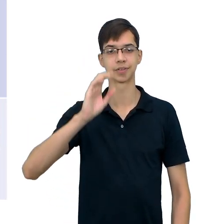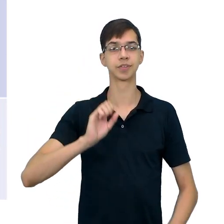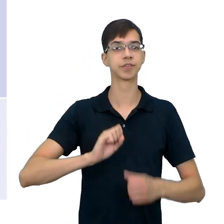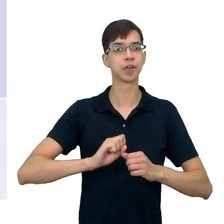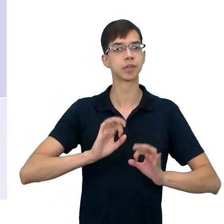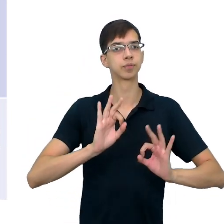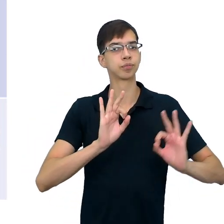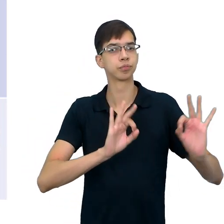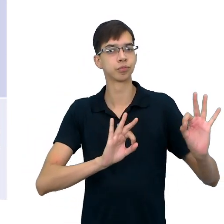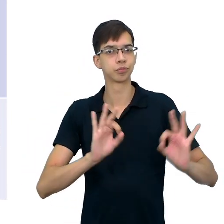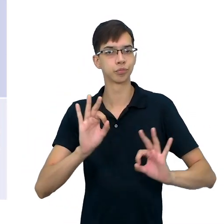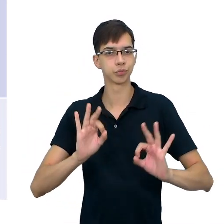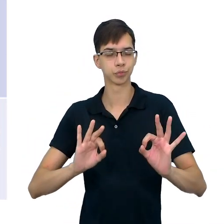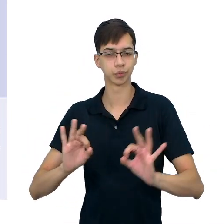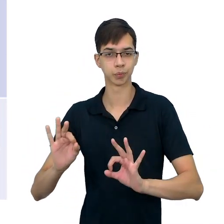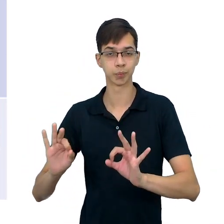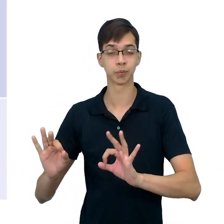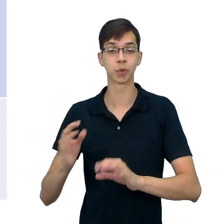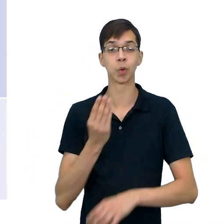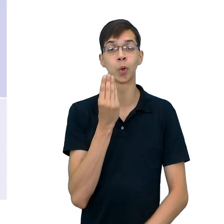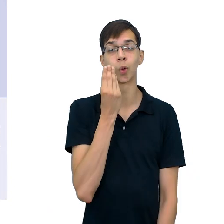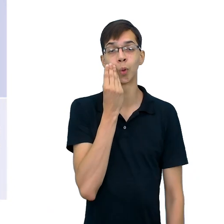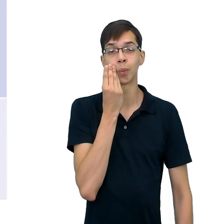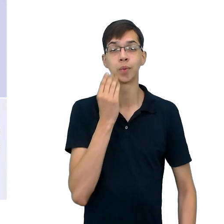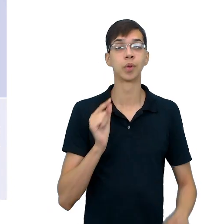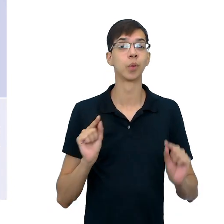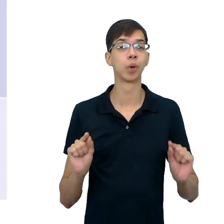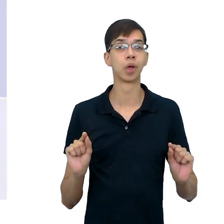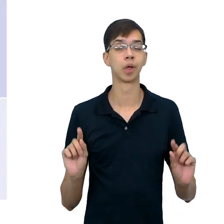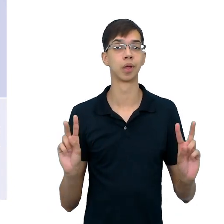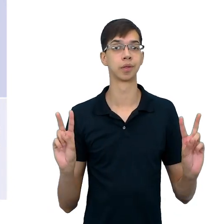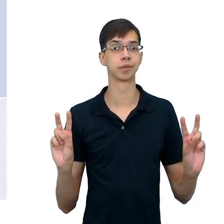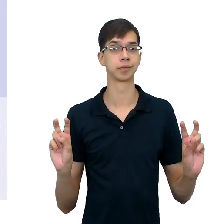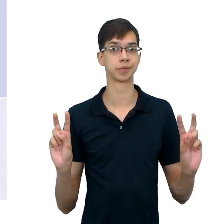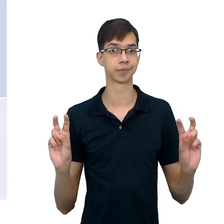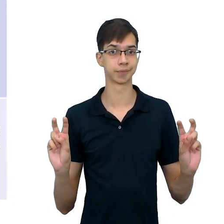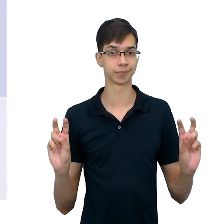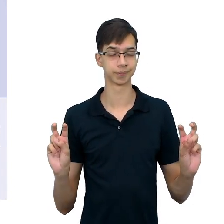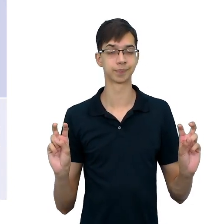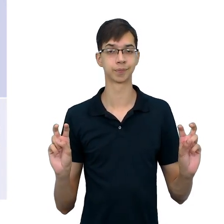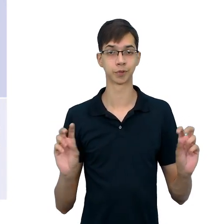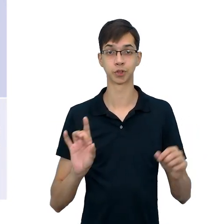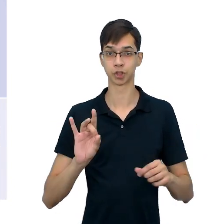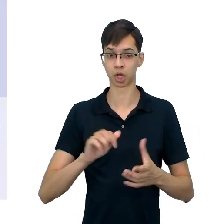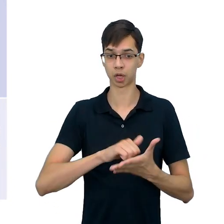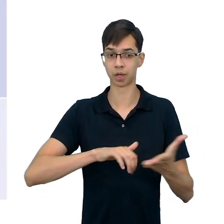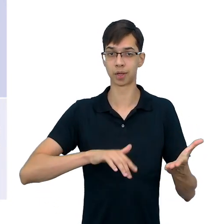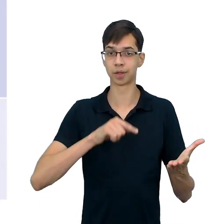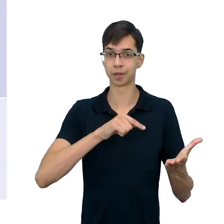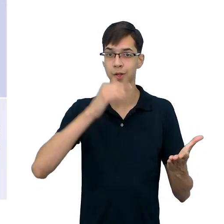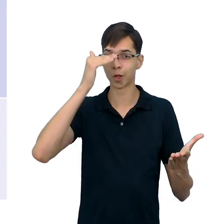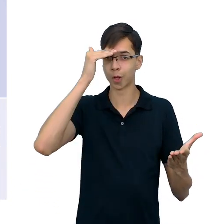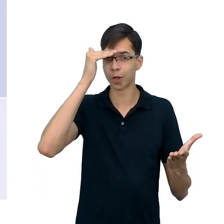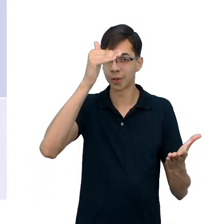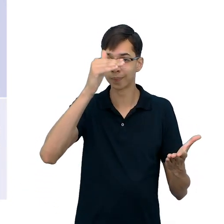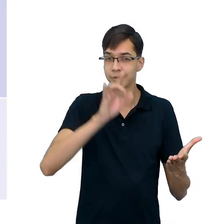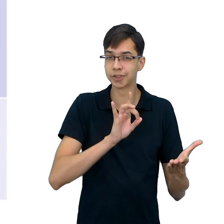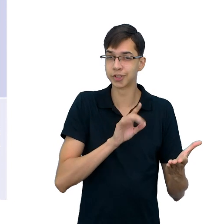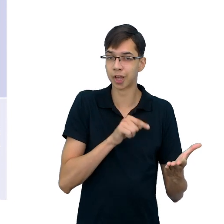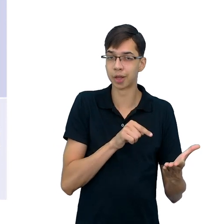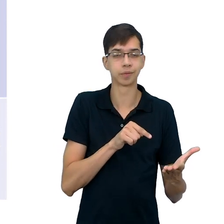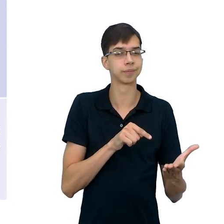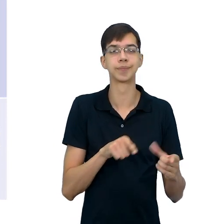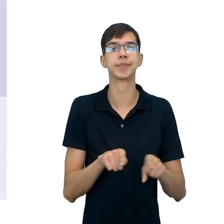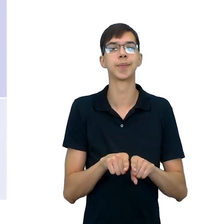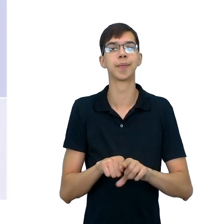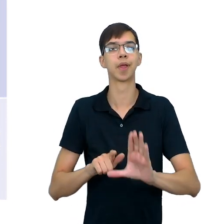né, mediante as observações não somente relativas ao cumprimento das tarefas, mas também aquelas relativas à autonomia,